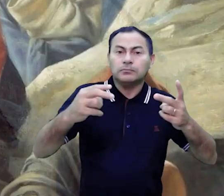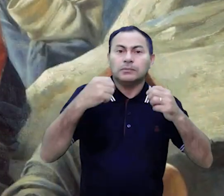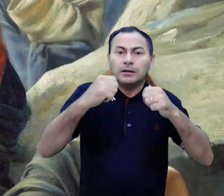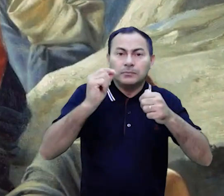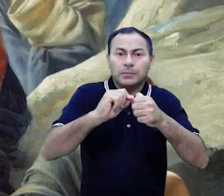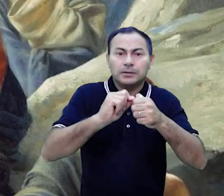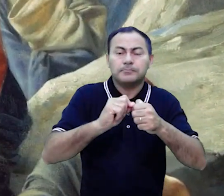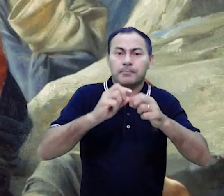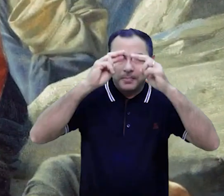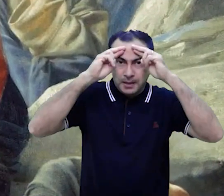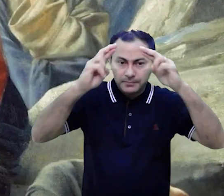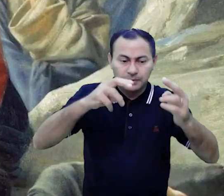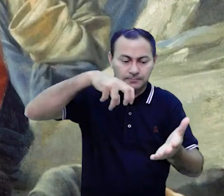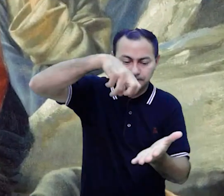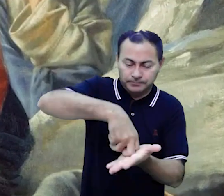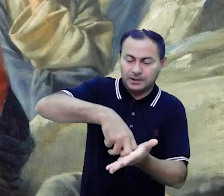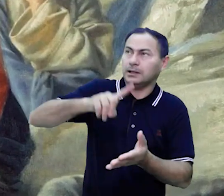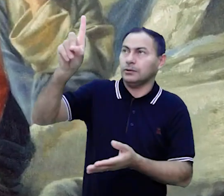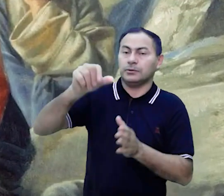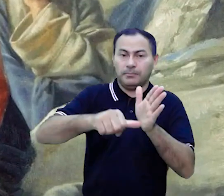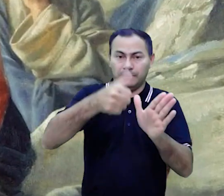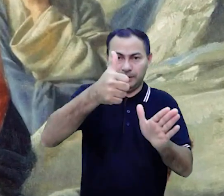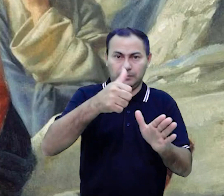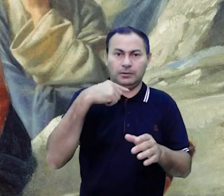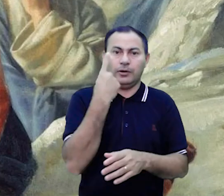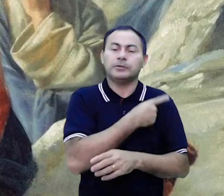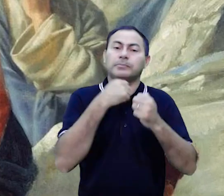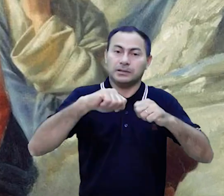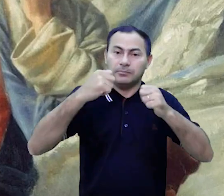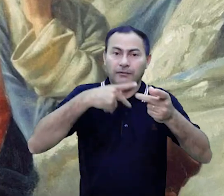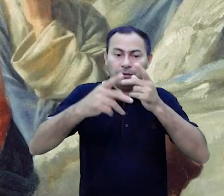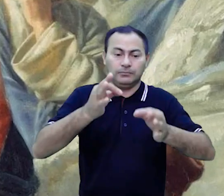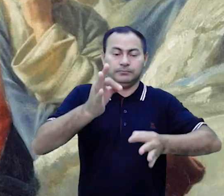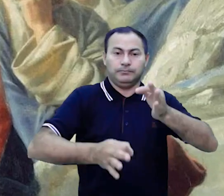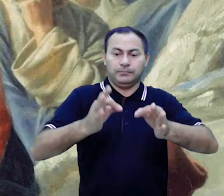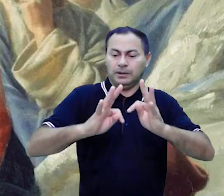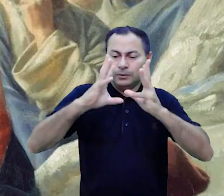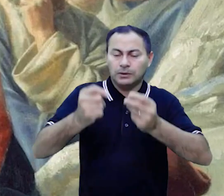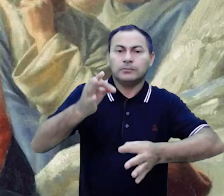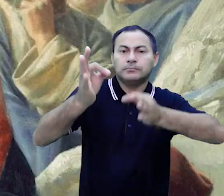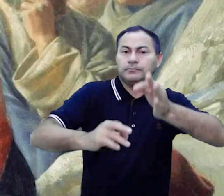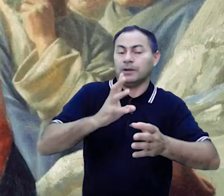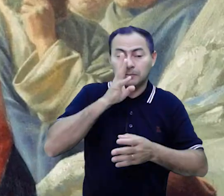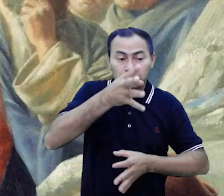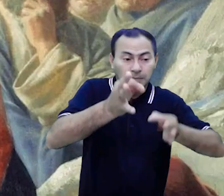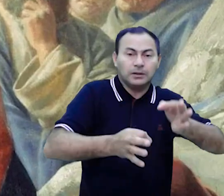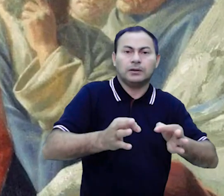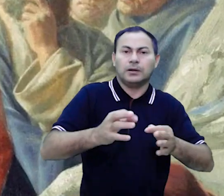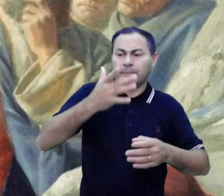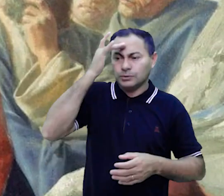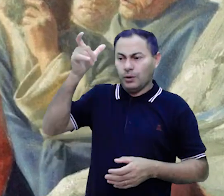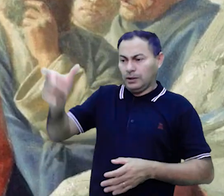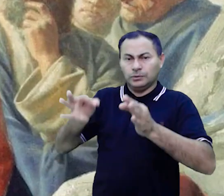algumas considerações que devemos fazer com respeito ao castigo de Deus. Primeiramente devemos dizer: o juiz de toda justiça não